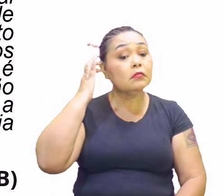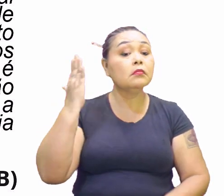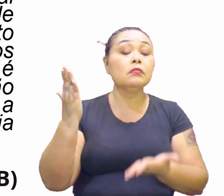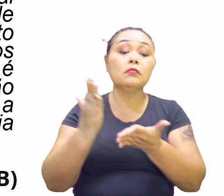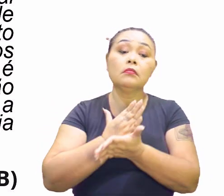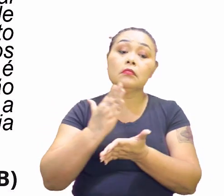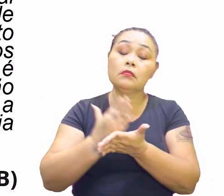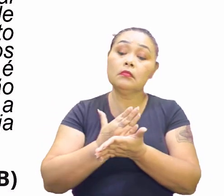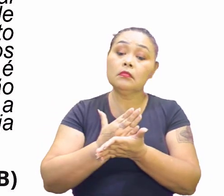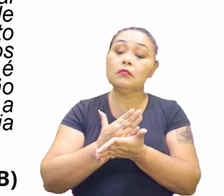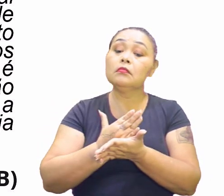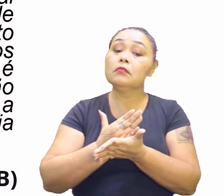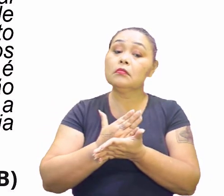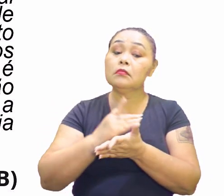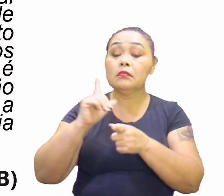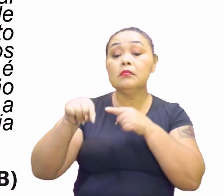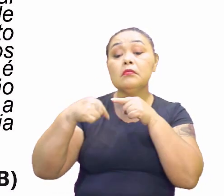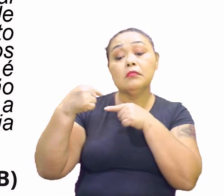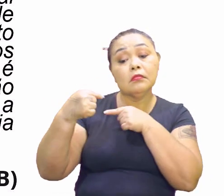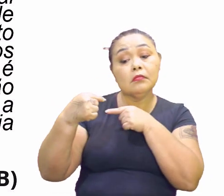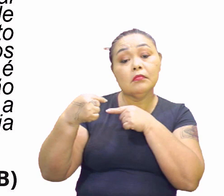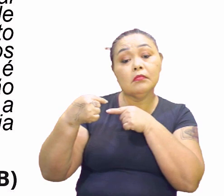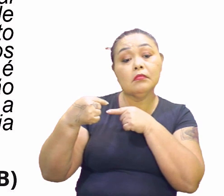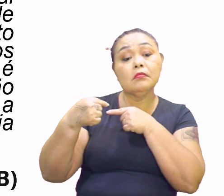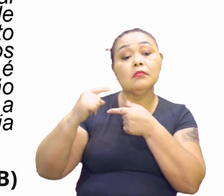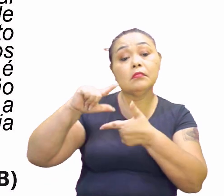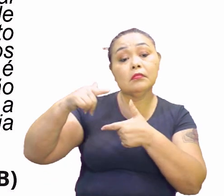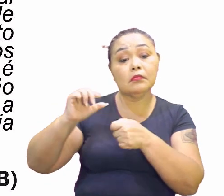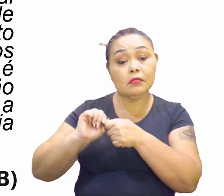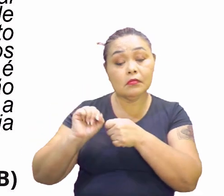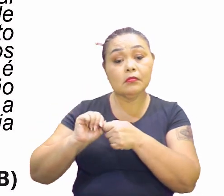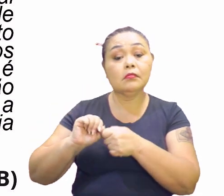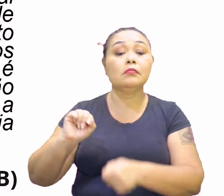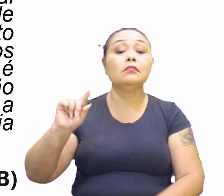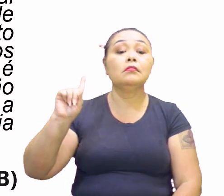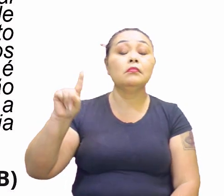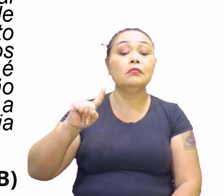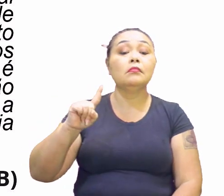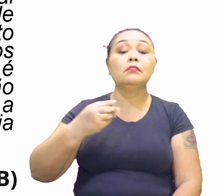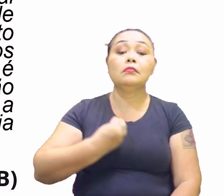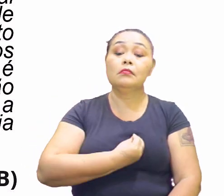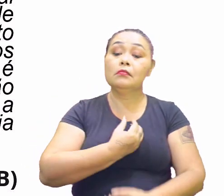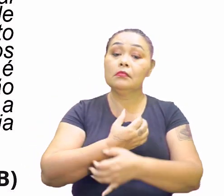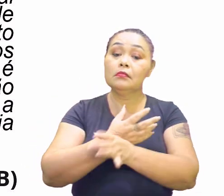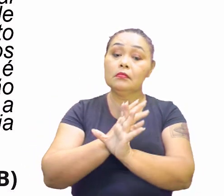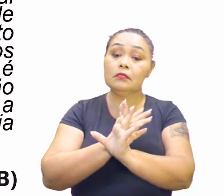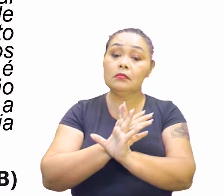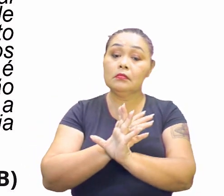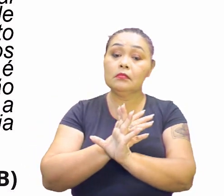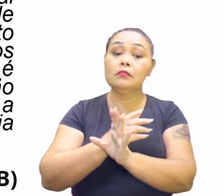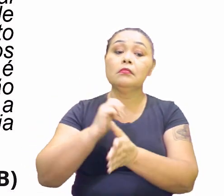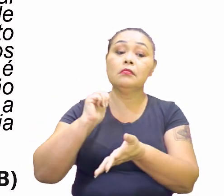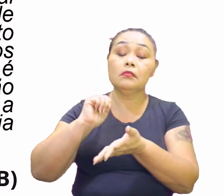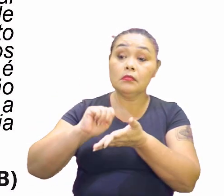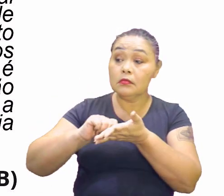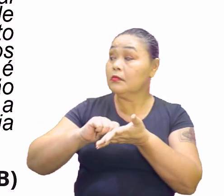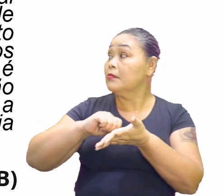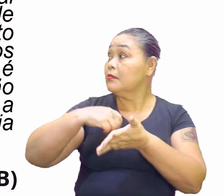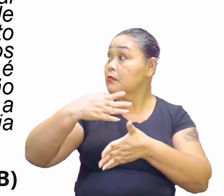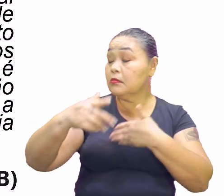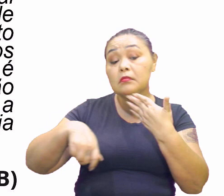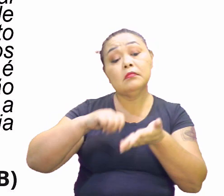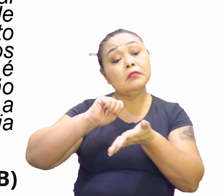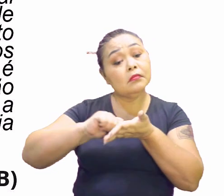A obra, e aí ela comenta modernista, Vidas Secas, e ela